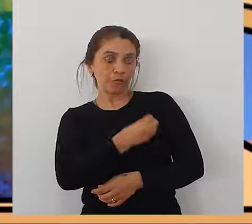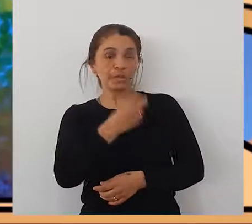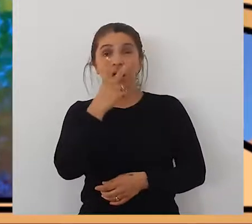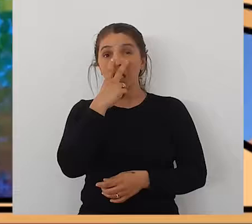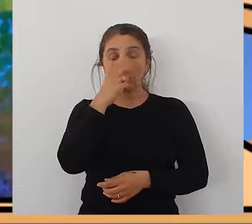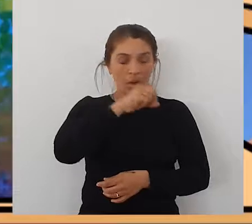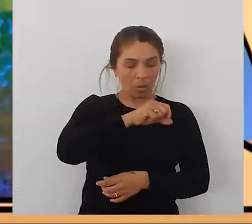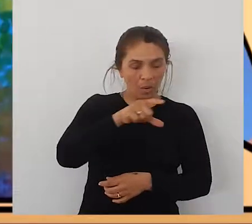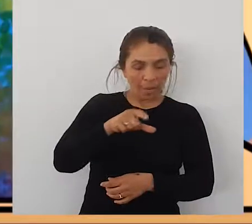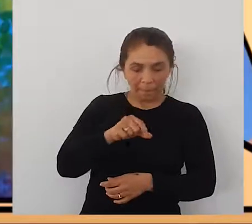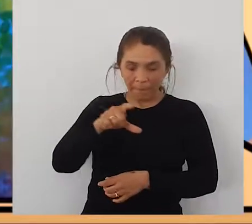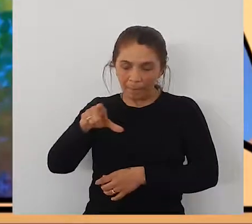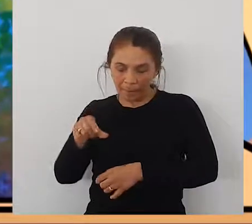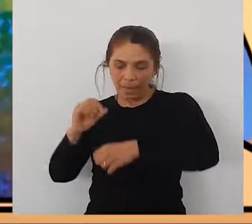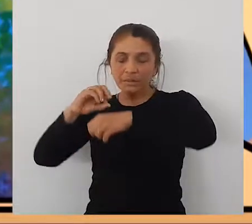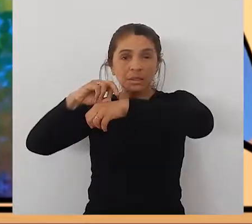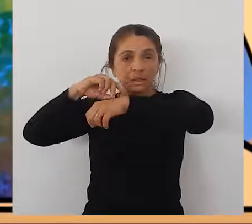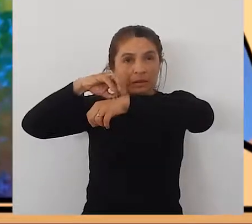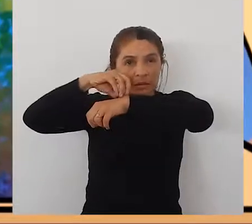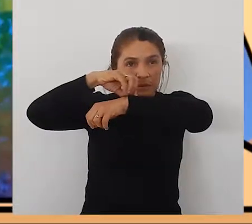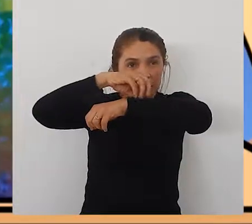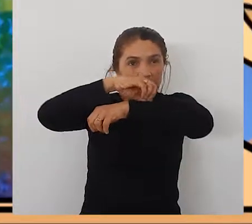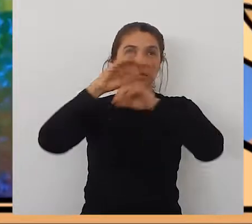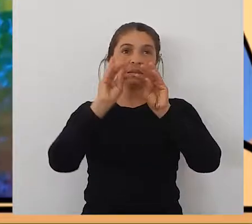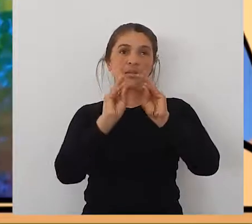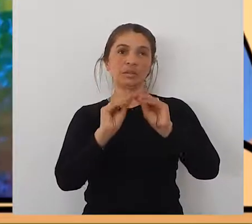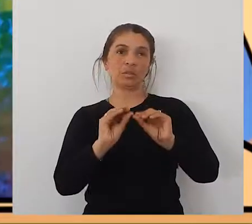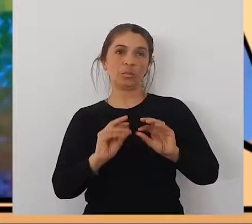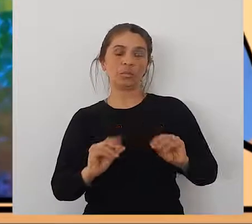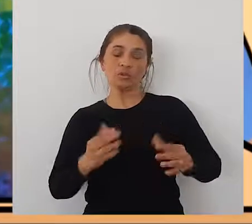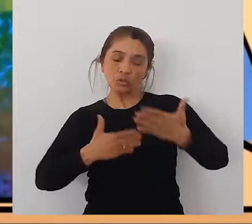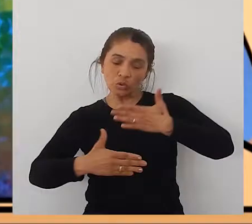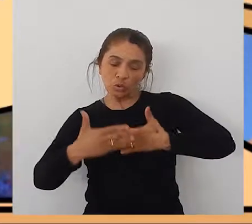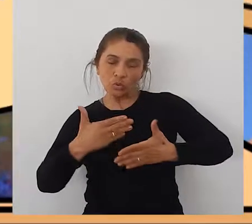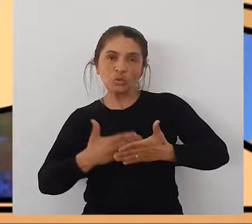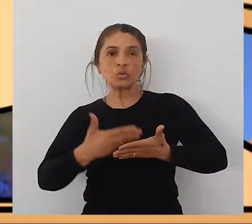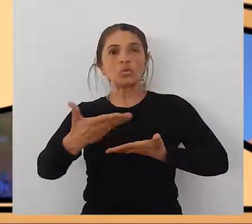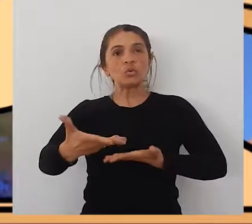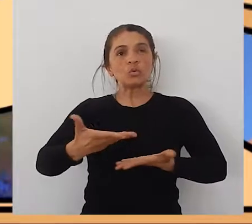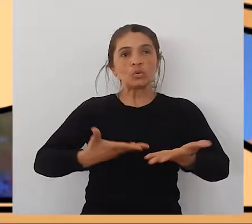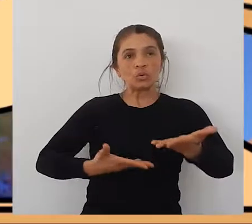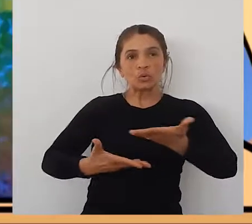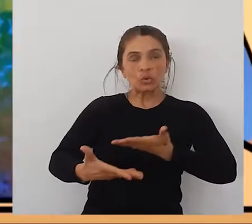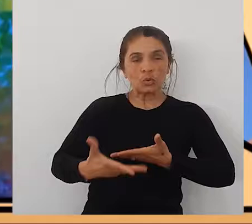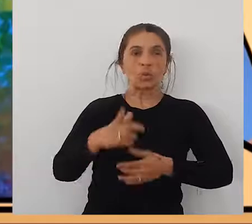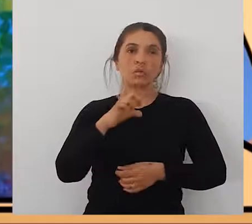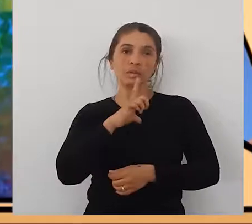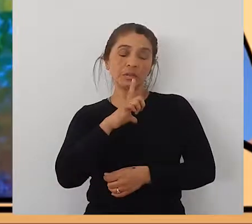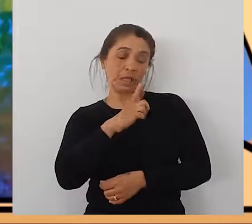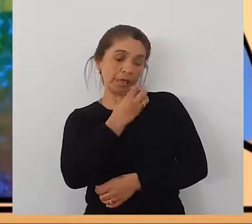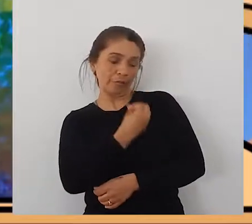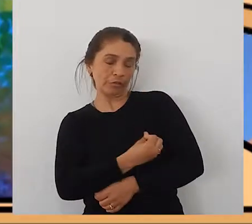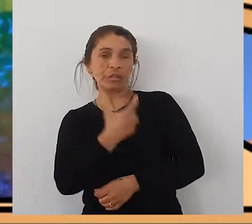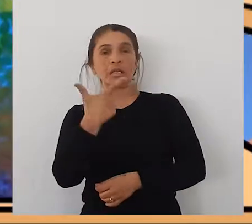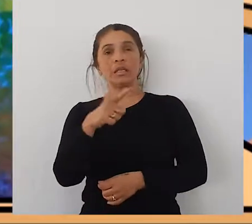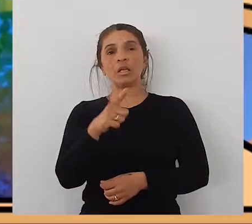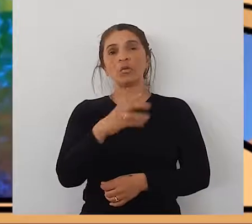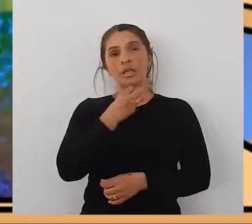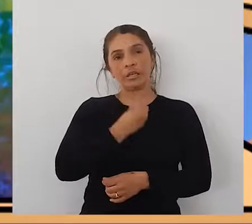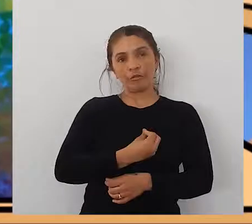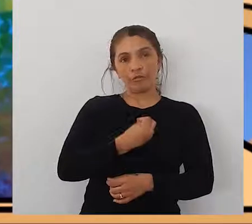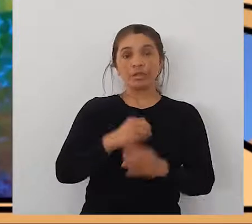essas plantinhas e micro-organismos decompositores, tudo interagindo entre si, fatores abióticos e não